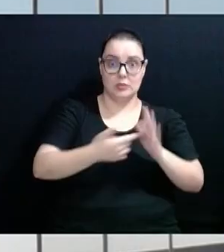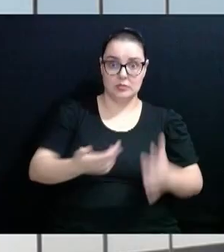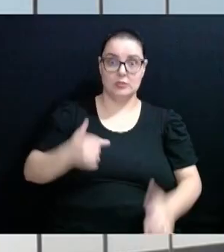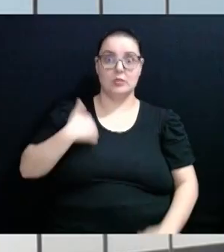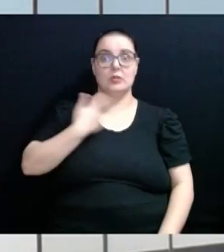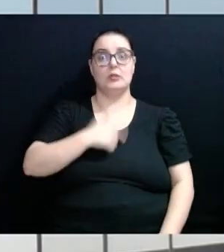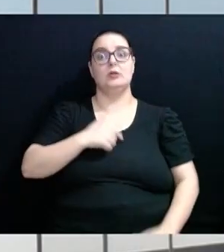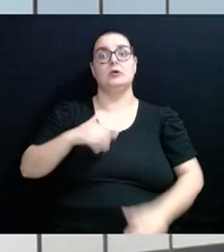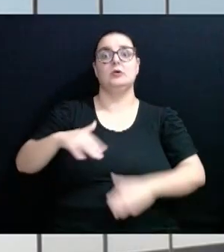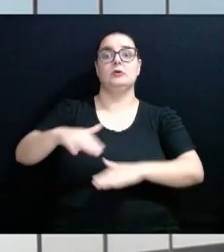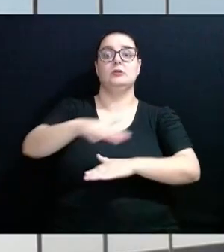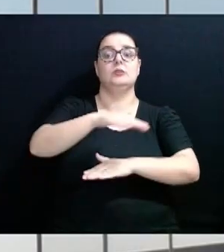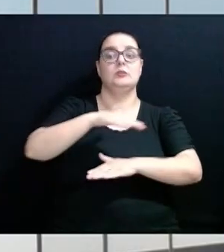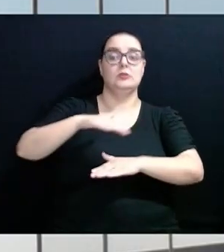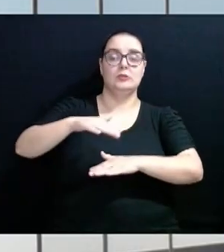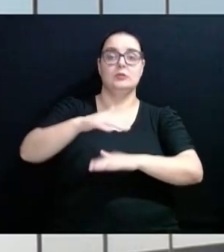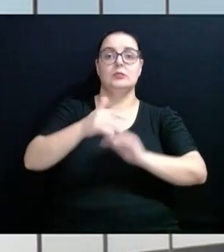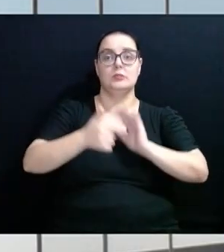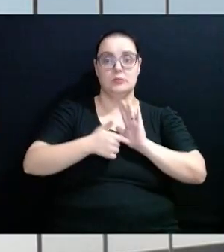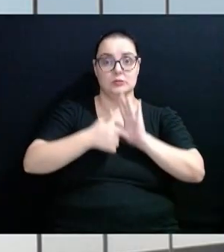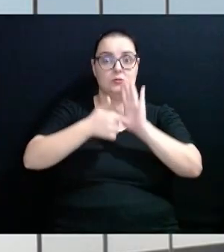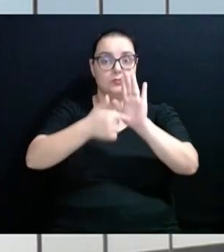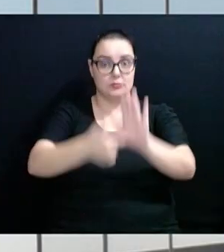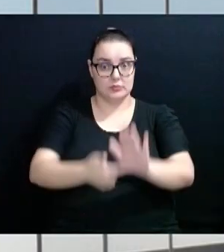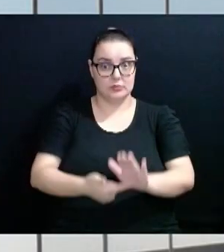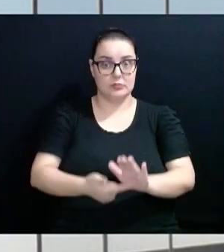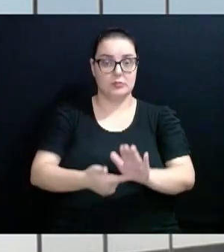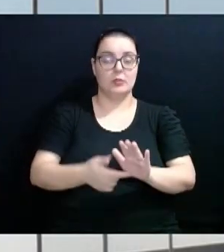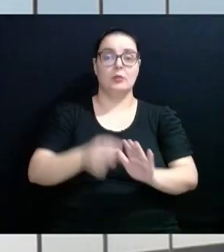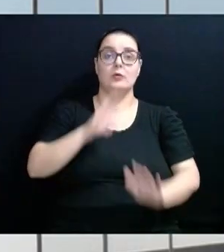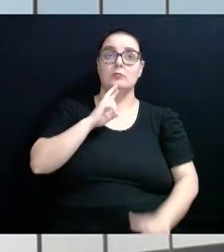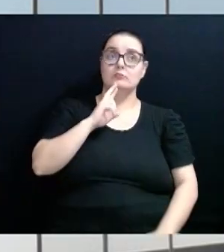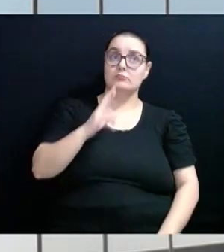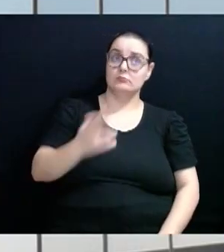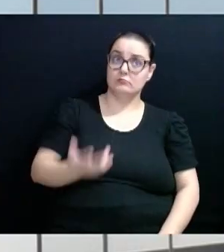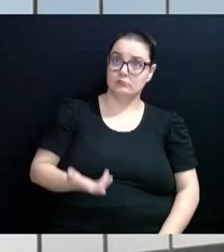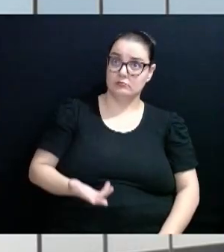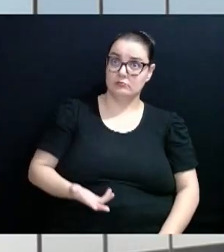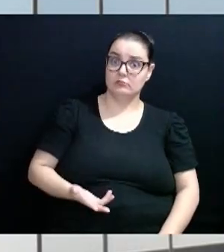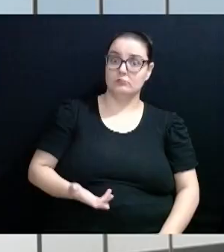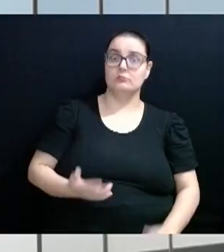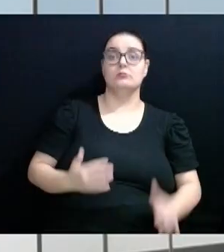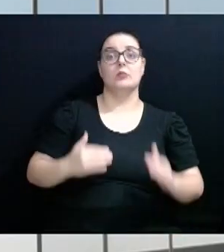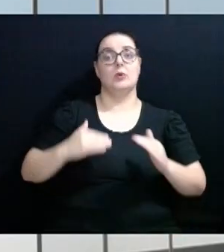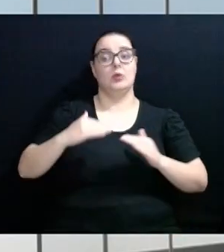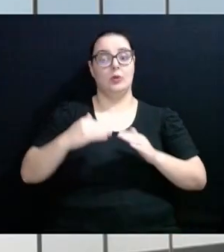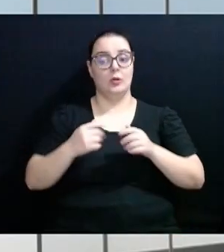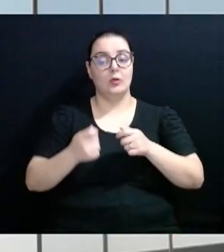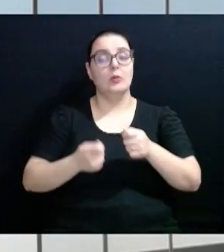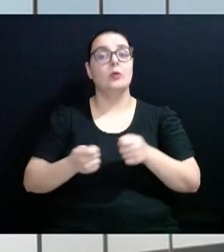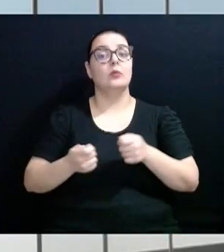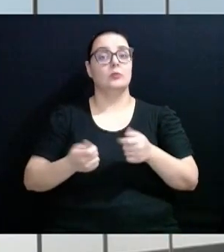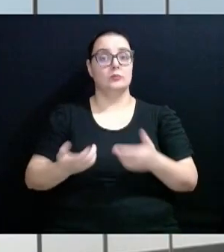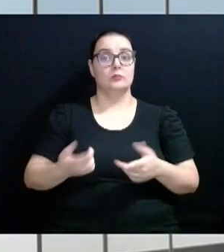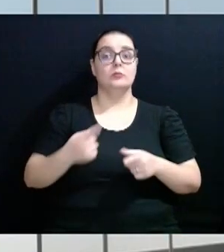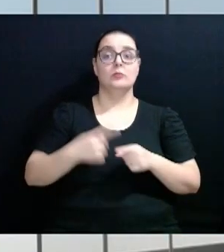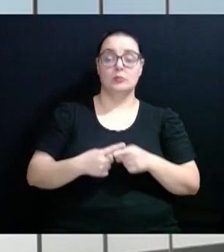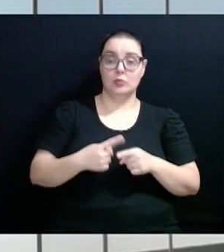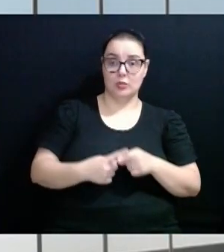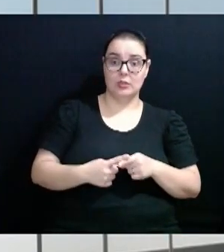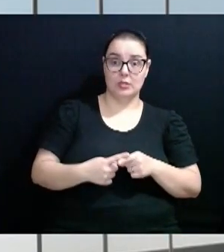soberania, uma resposta, eu acho, inclusive, balanceada. Por quê? Porque